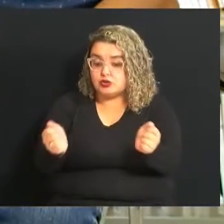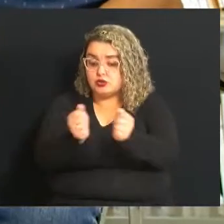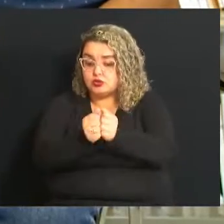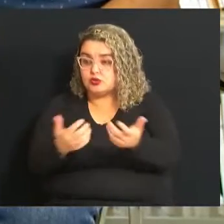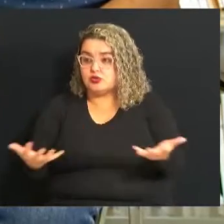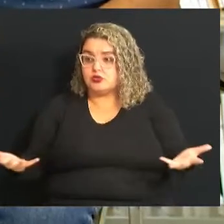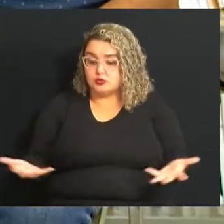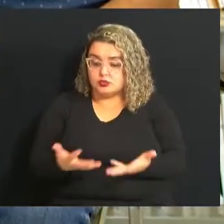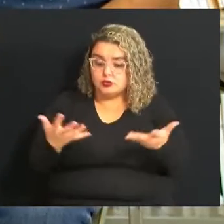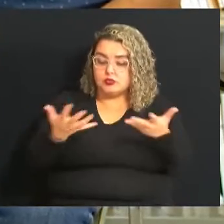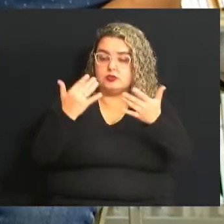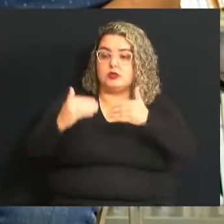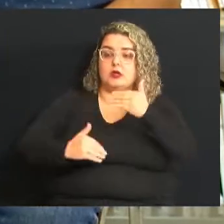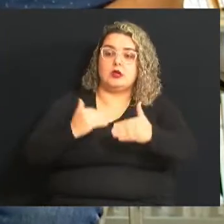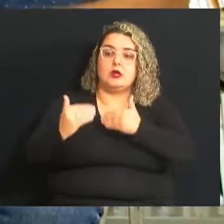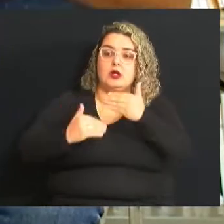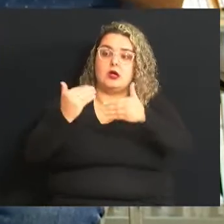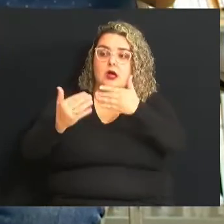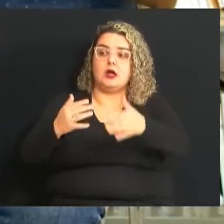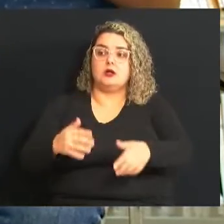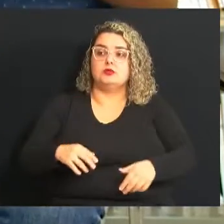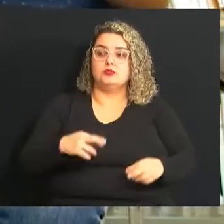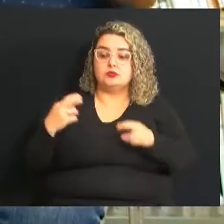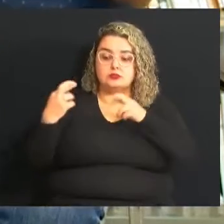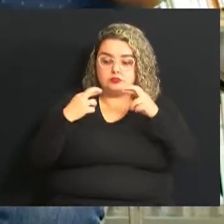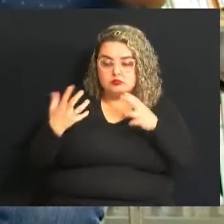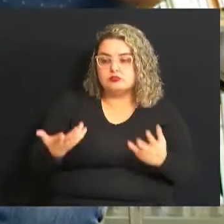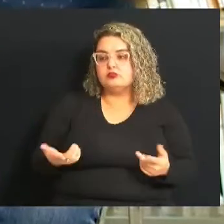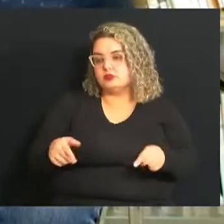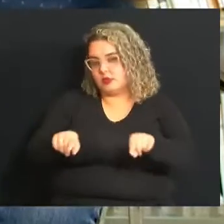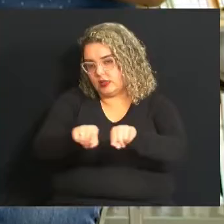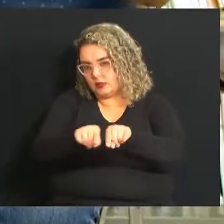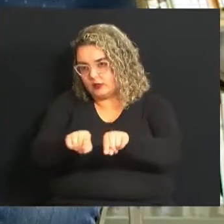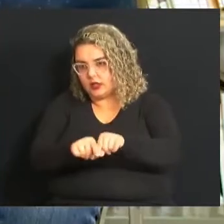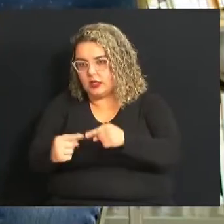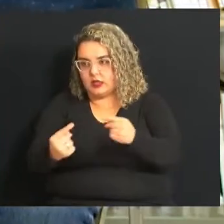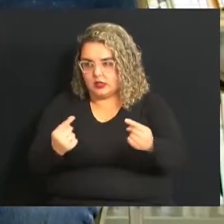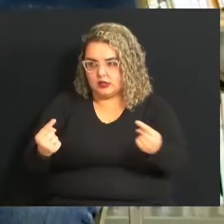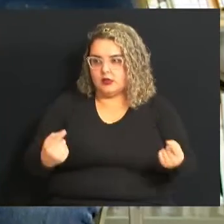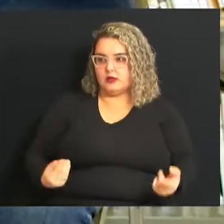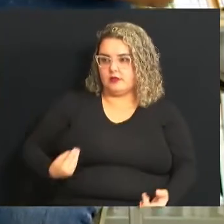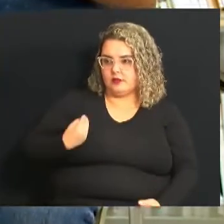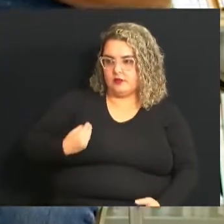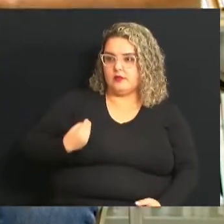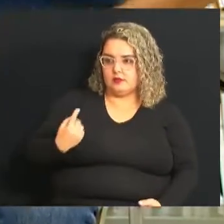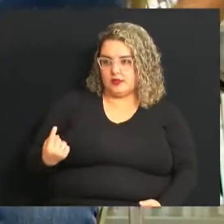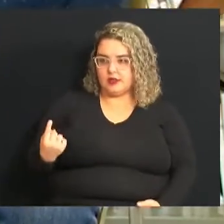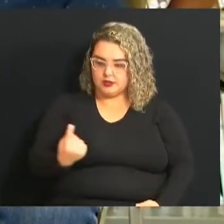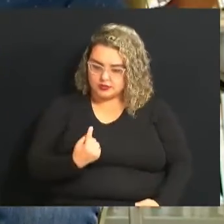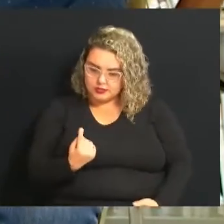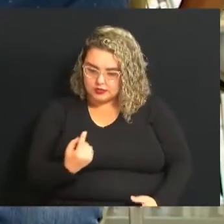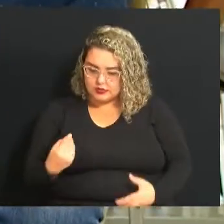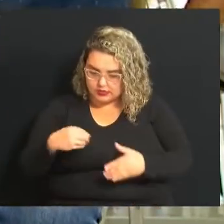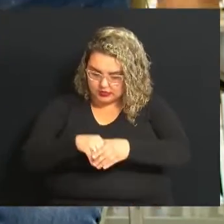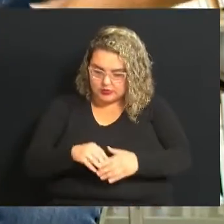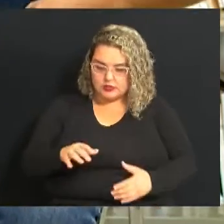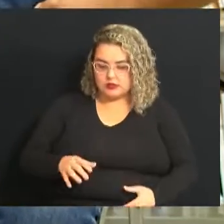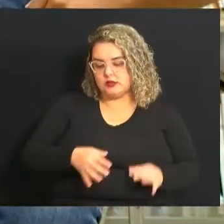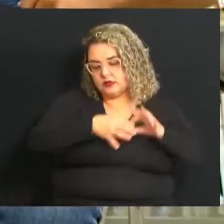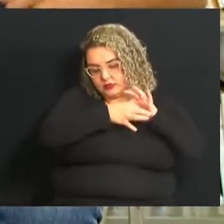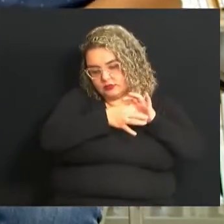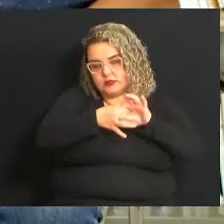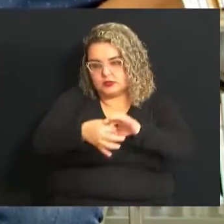colaboram nessa observação, né? Ainda que também cada um deles precisa viver a sua solidão dentro desses contextos,